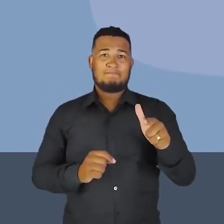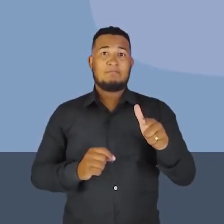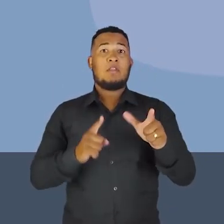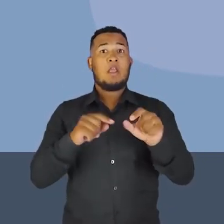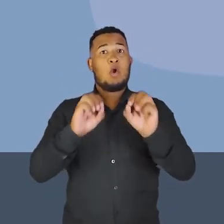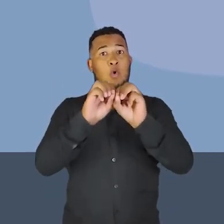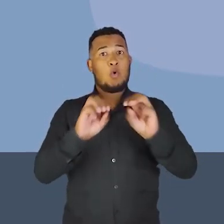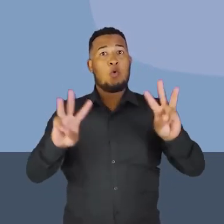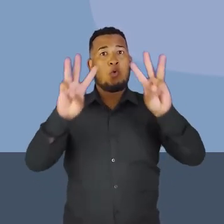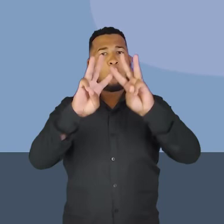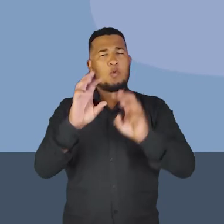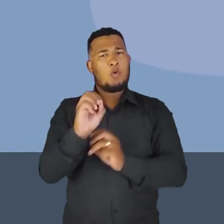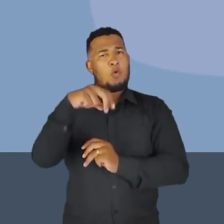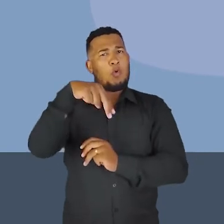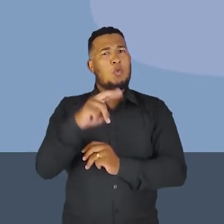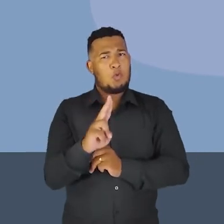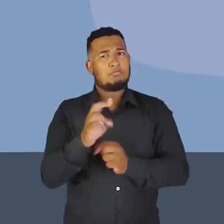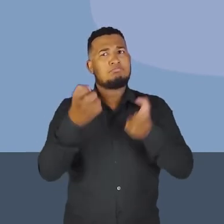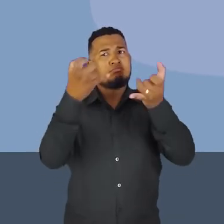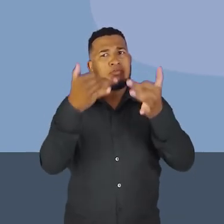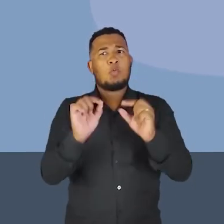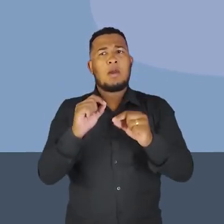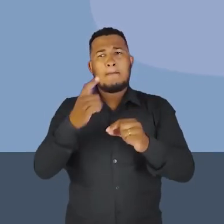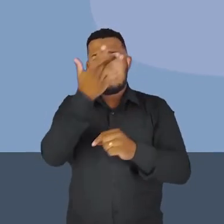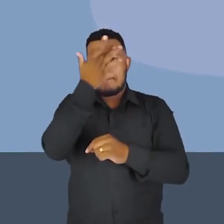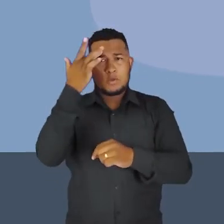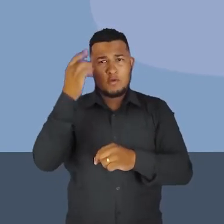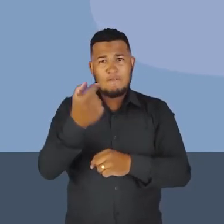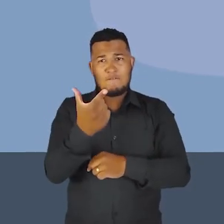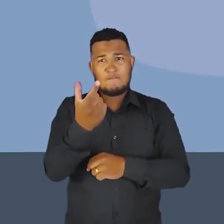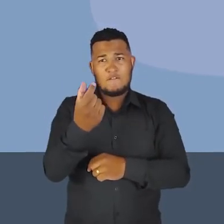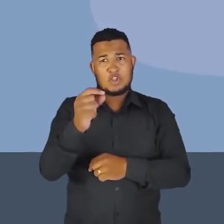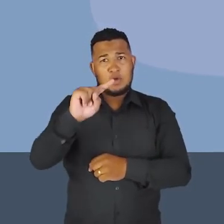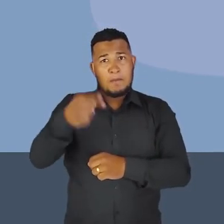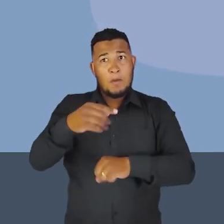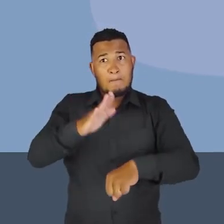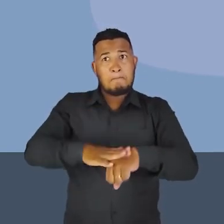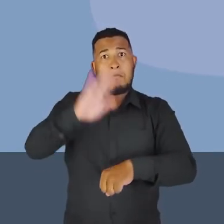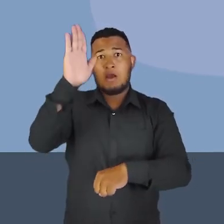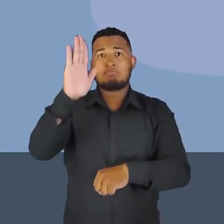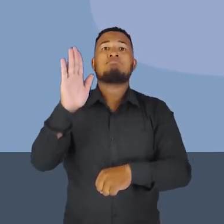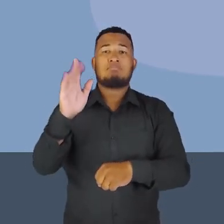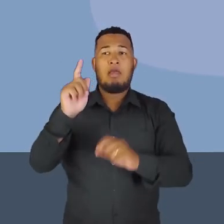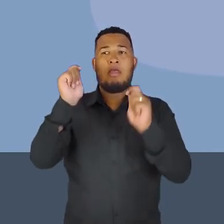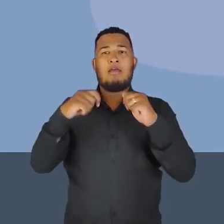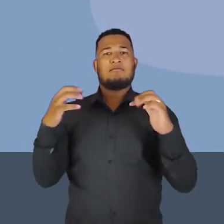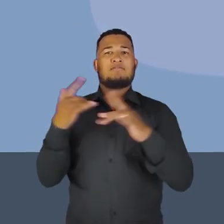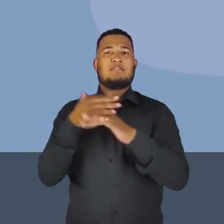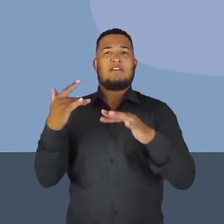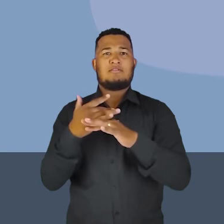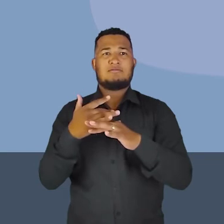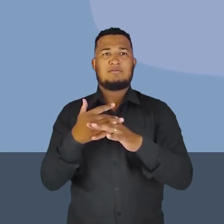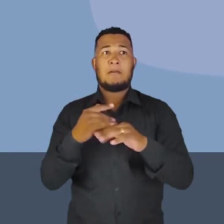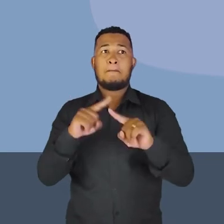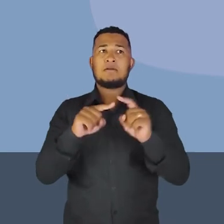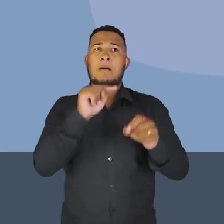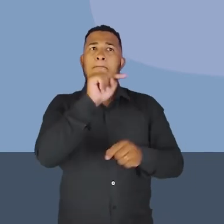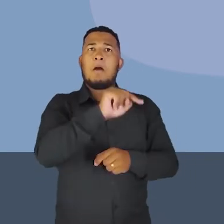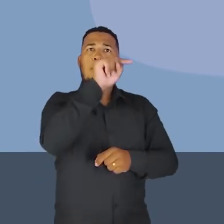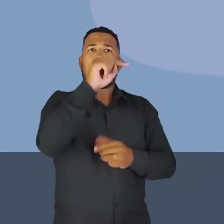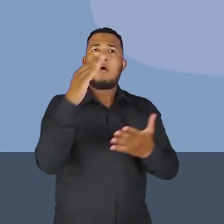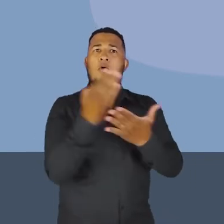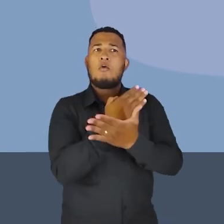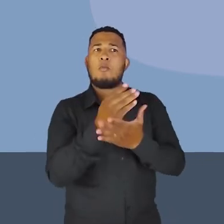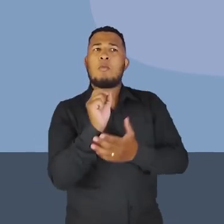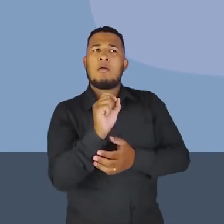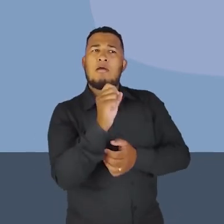cidade é todo um aglomerado com mais de 20 mil habitantes. Na Espanha, esse número cai para 2 mil e na França, de apenas 10 mil. Bom, no